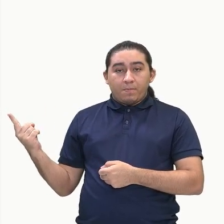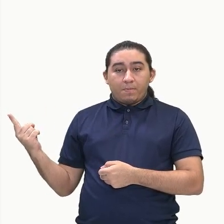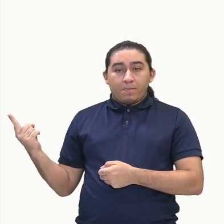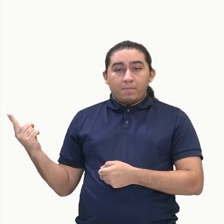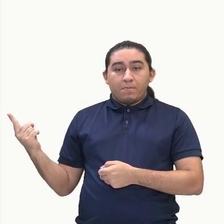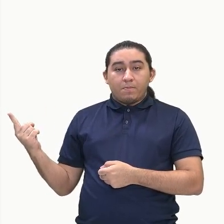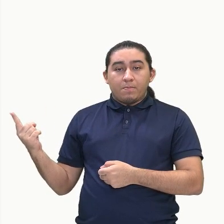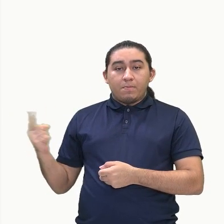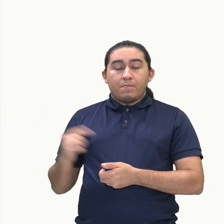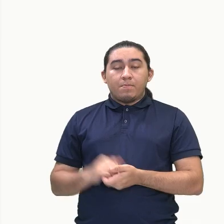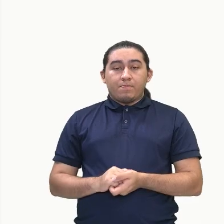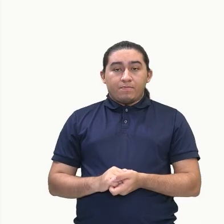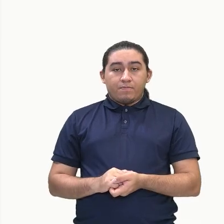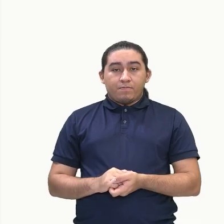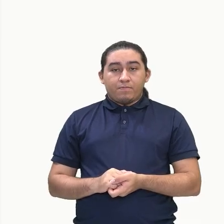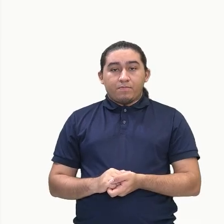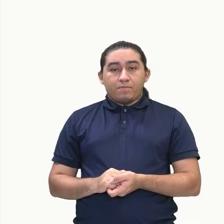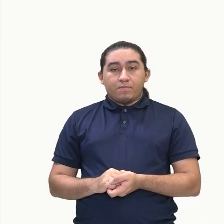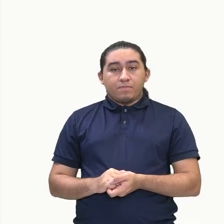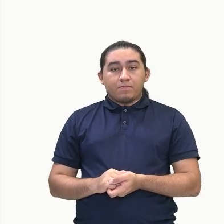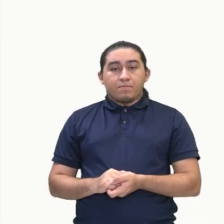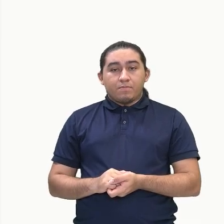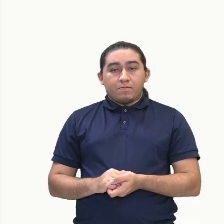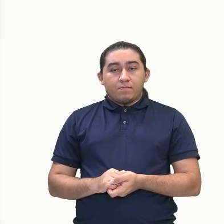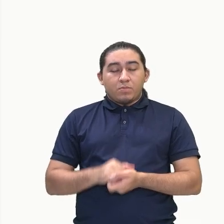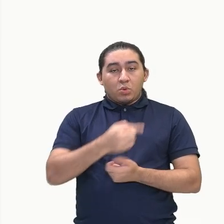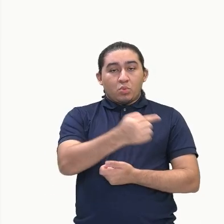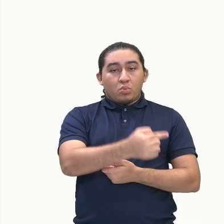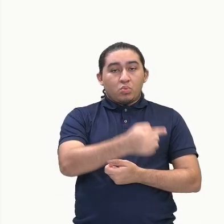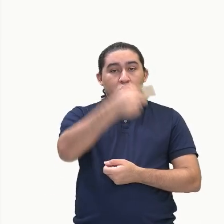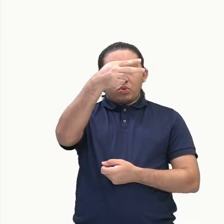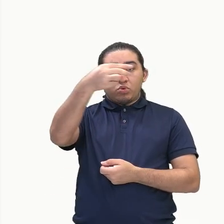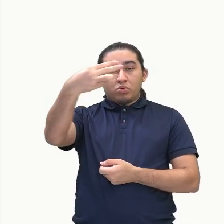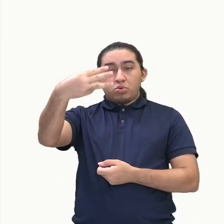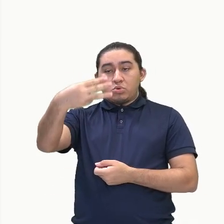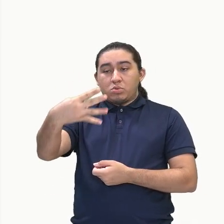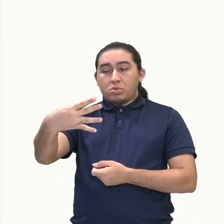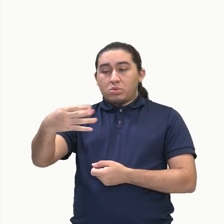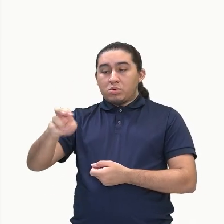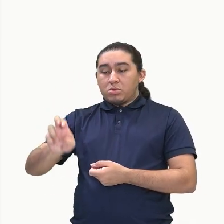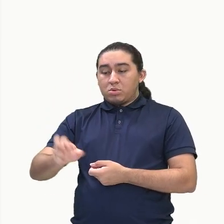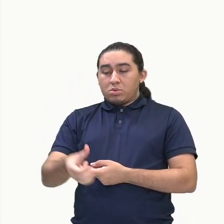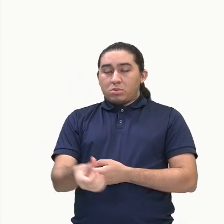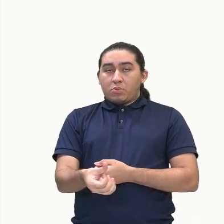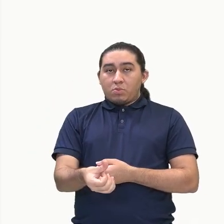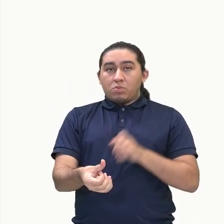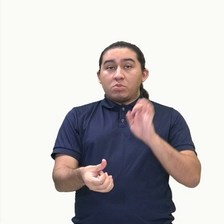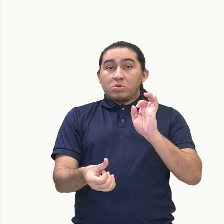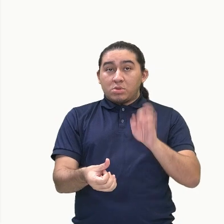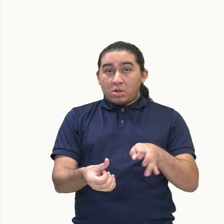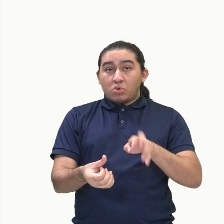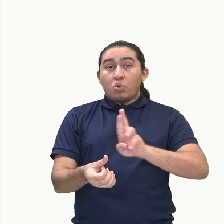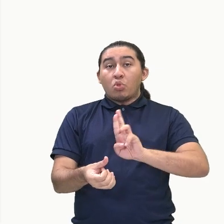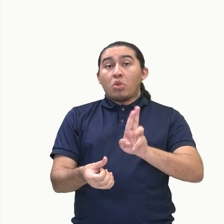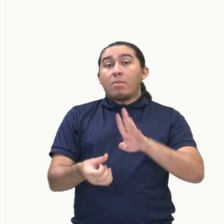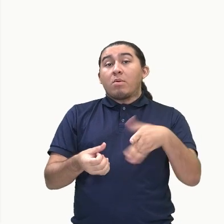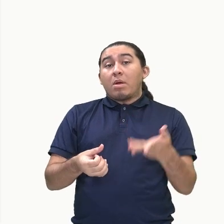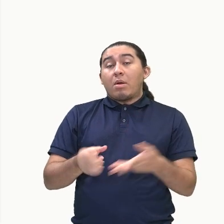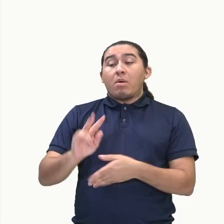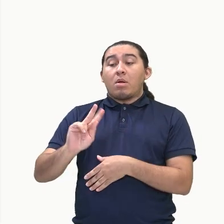polígono de quantos lados? 1, 2, 3, 4, 5, 6. 6. Nesse caso, nós temos um